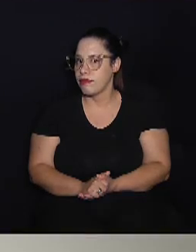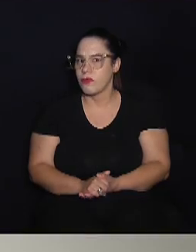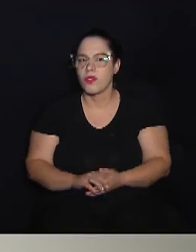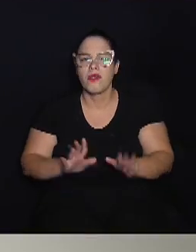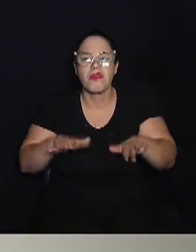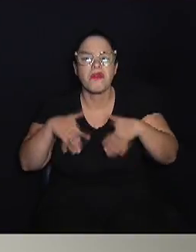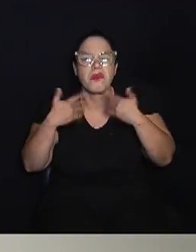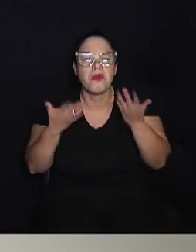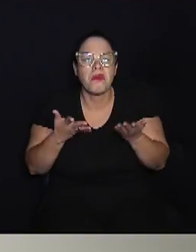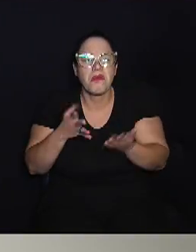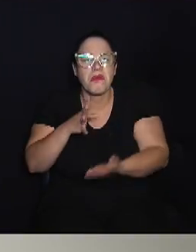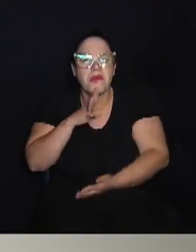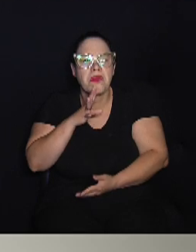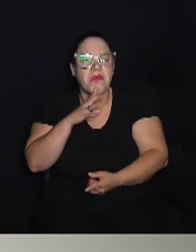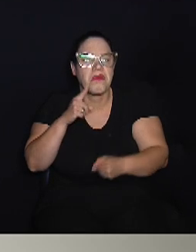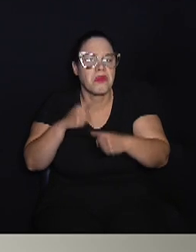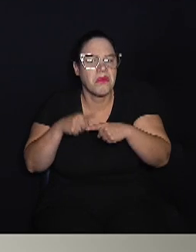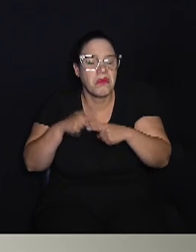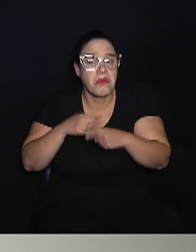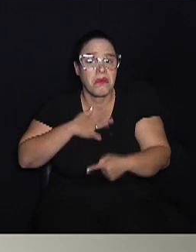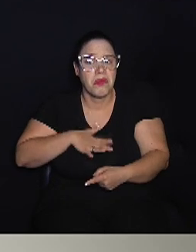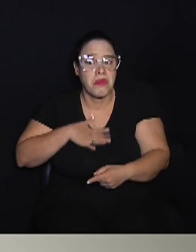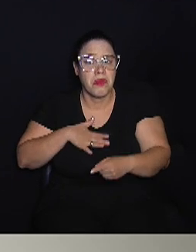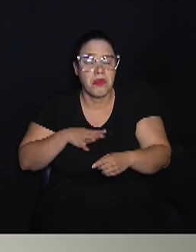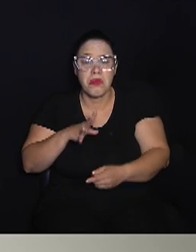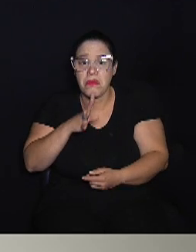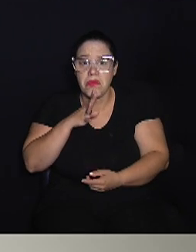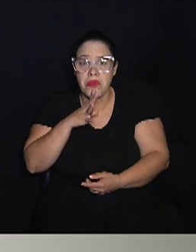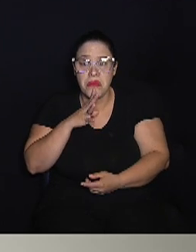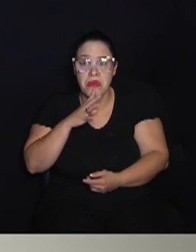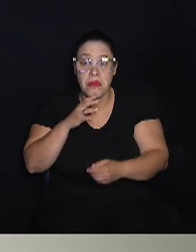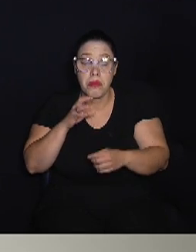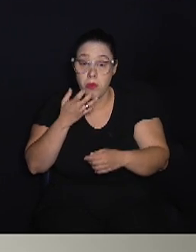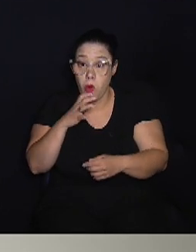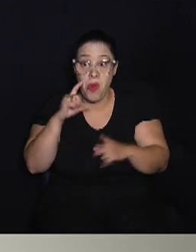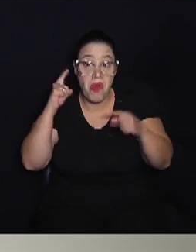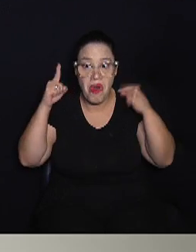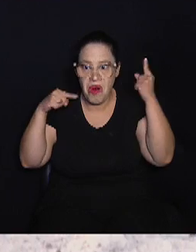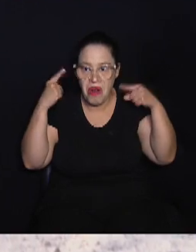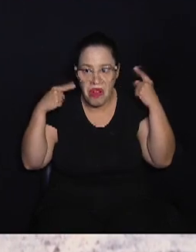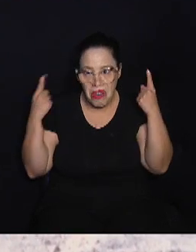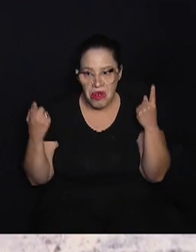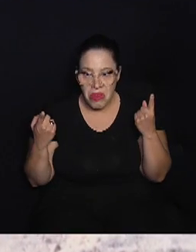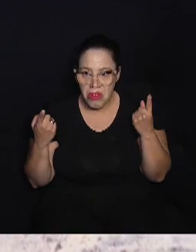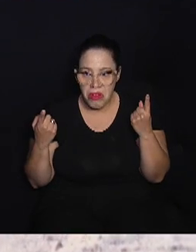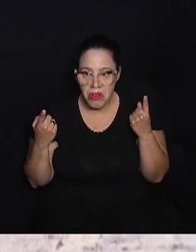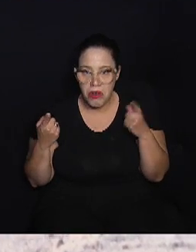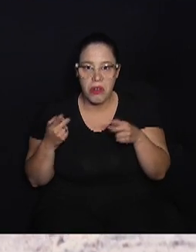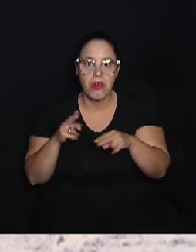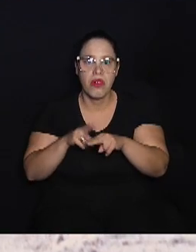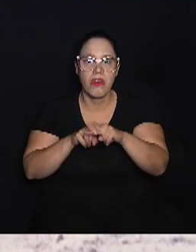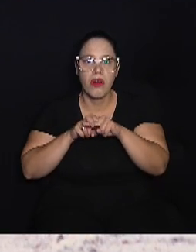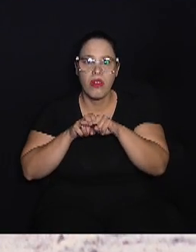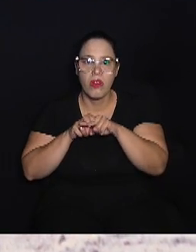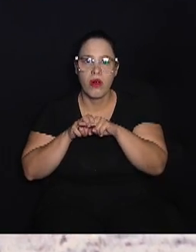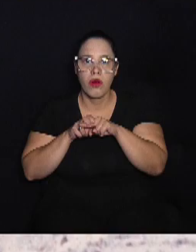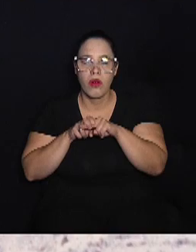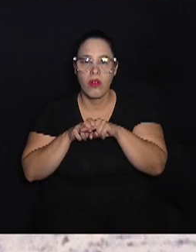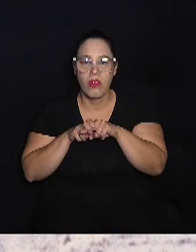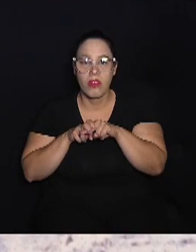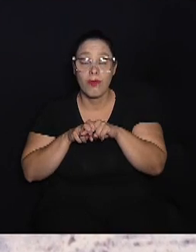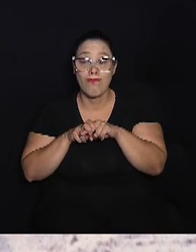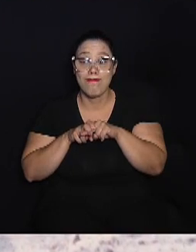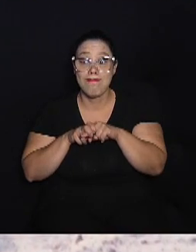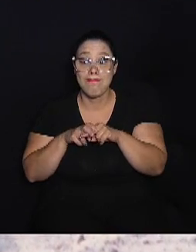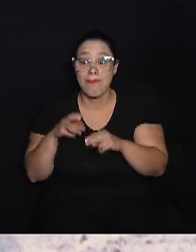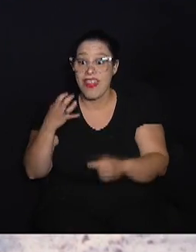Afinal, você sabe por que agosto é conhecido como mês do cachorro louco? É por causa da alta incidência